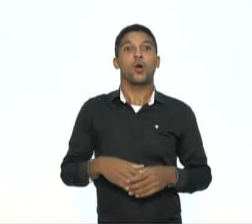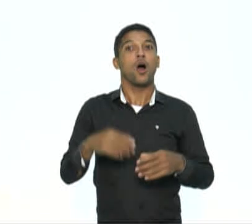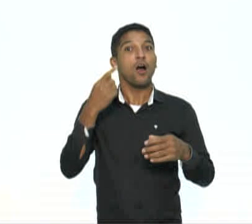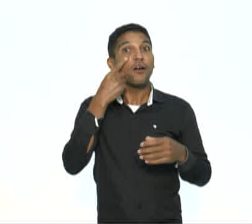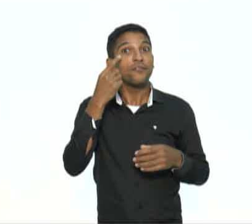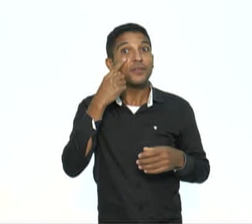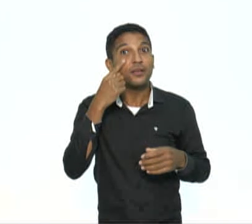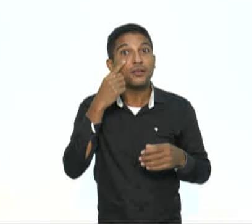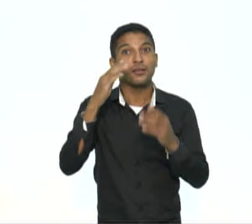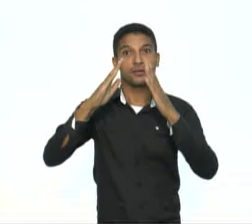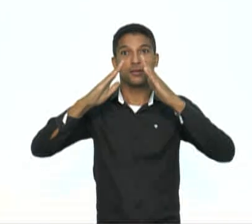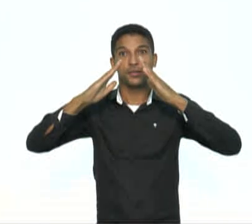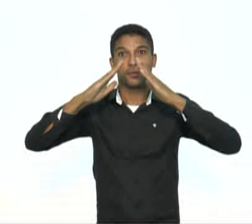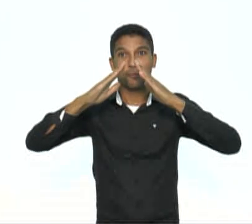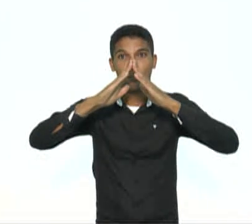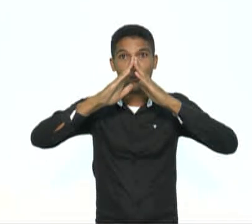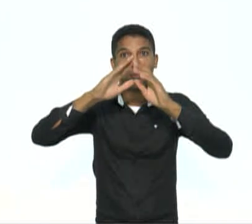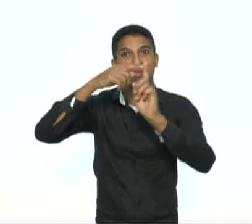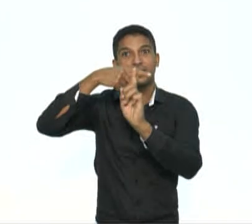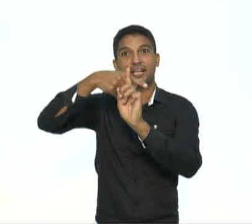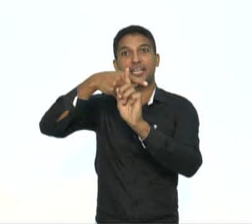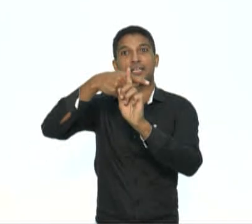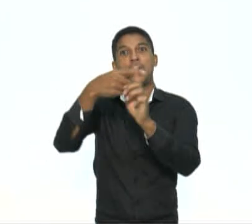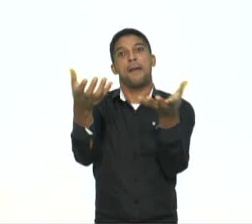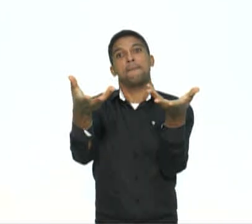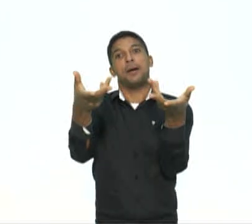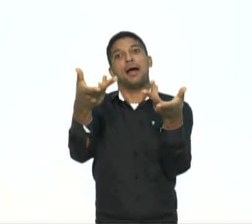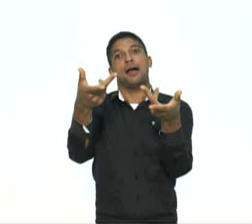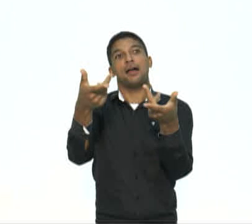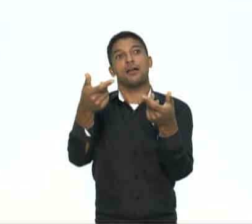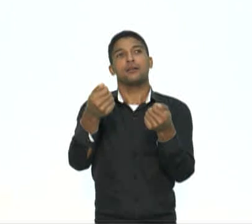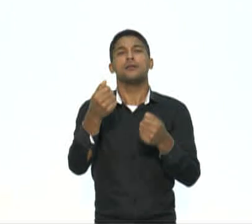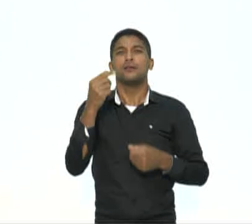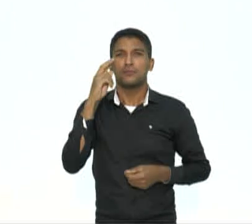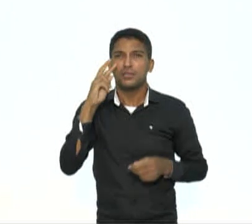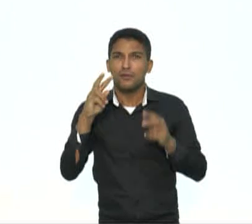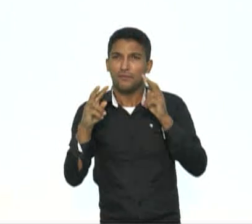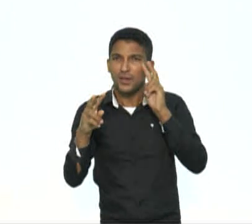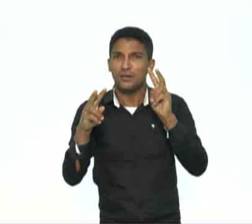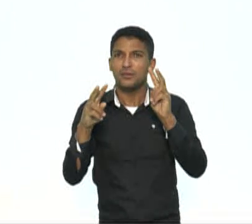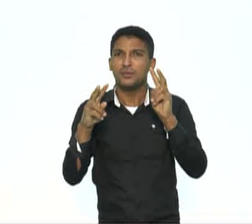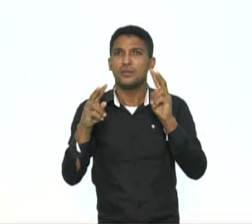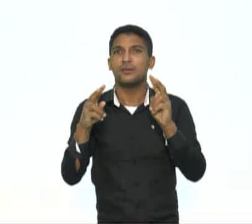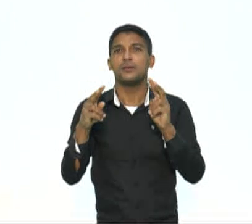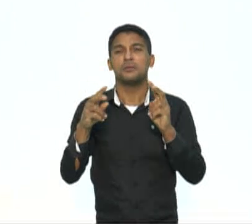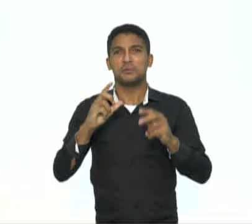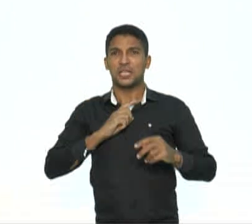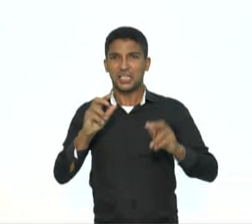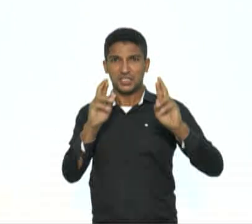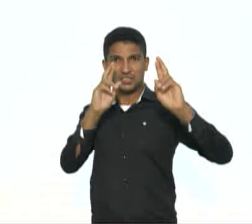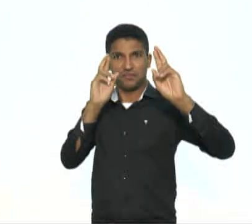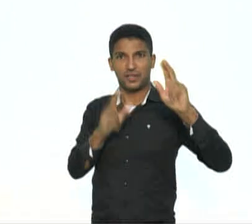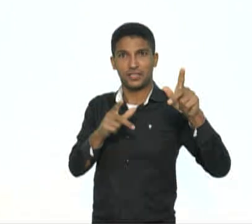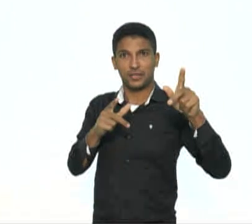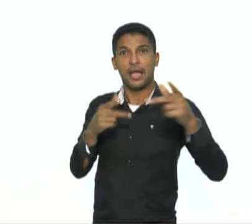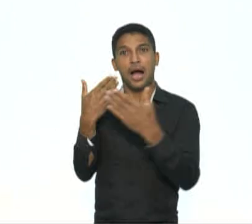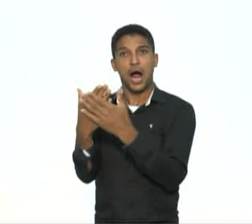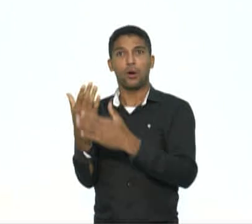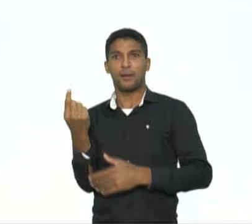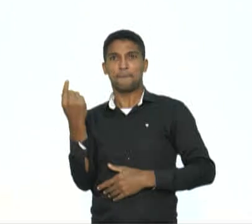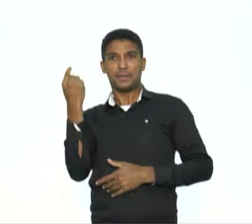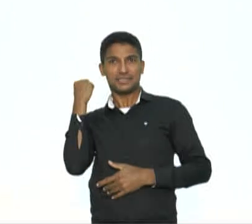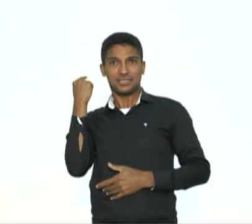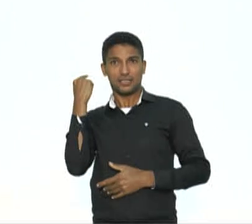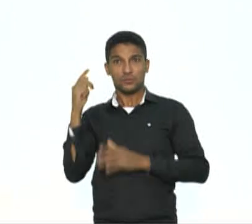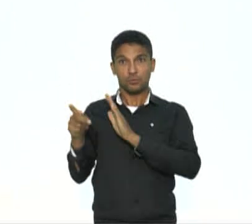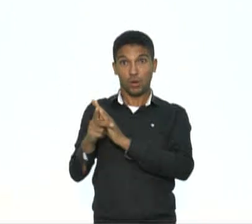lado, maravilhosa aqui. Você consegue encontrar alguma diferença entre ela e as que a gente viu na aula passada, da arte românica? Quais